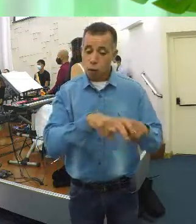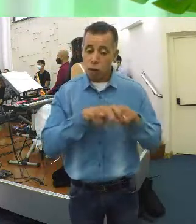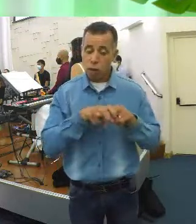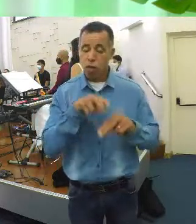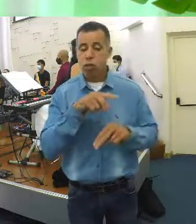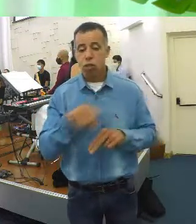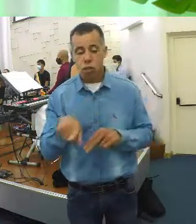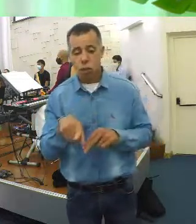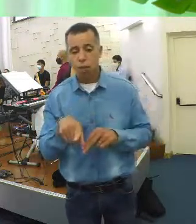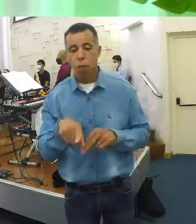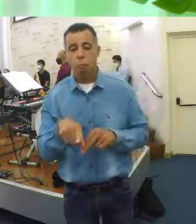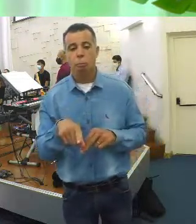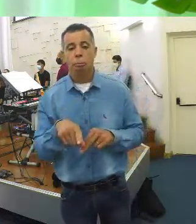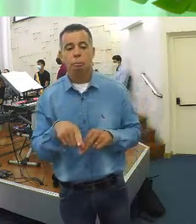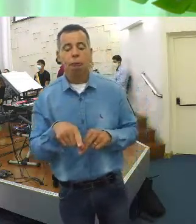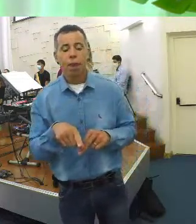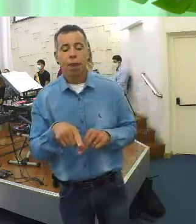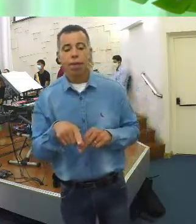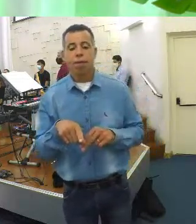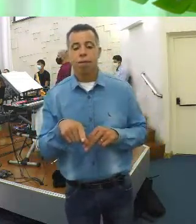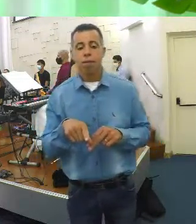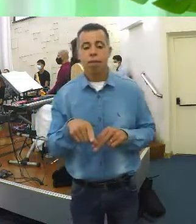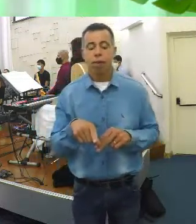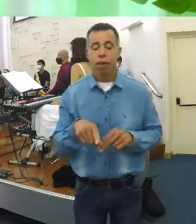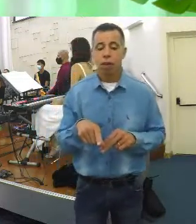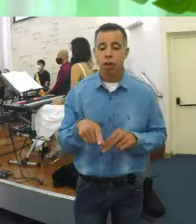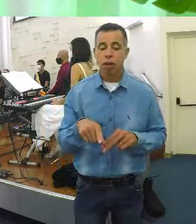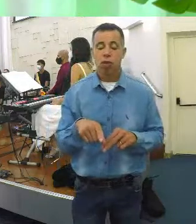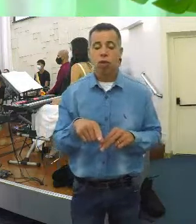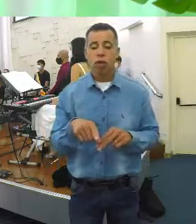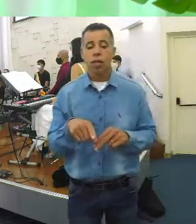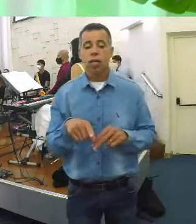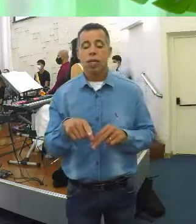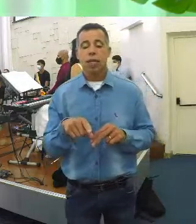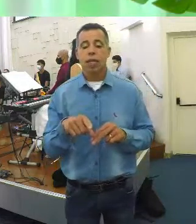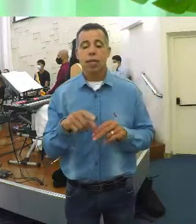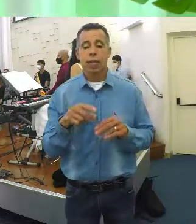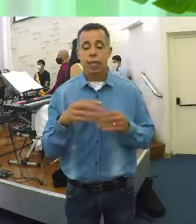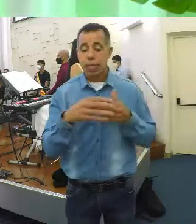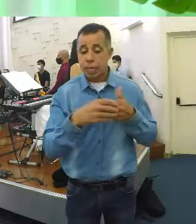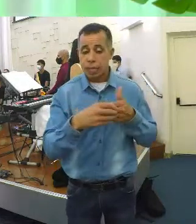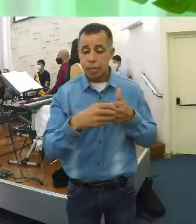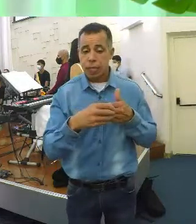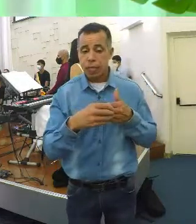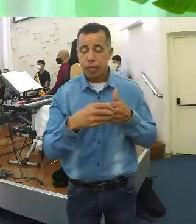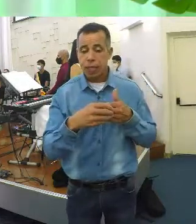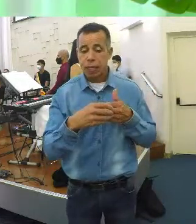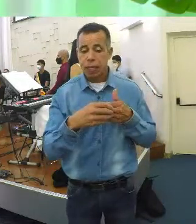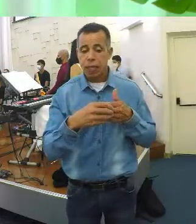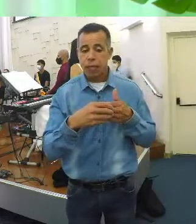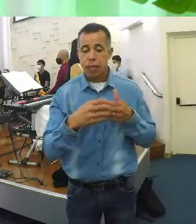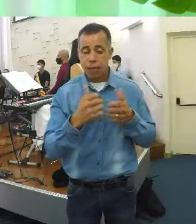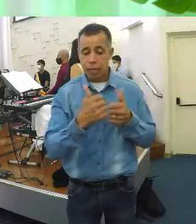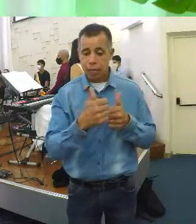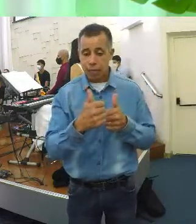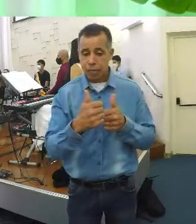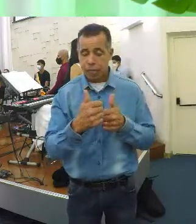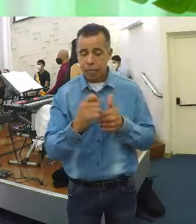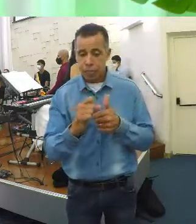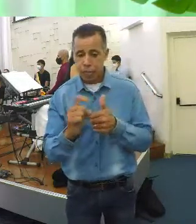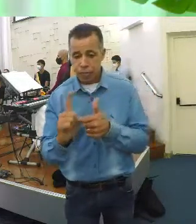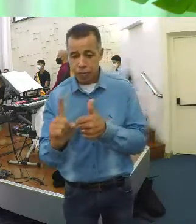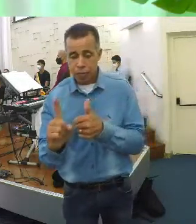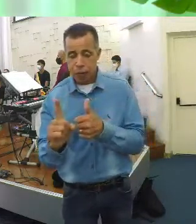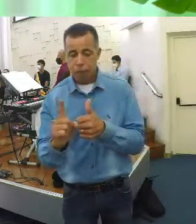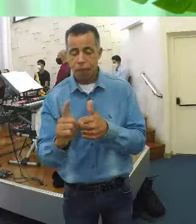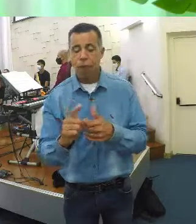Com efeito, vos tornastes imitadores nossos e do Senhor. Vocês nos imitaram, mas